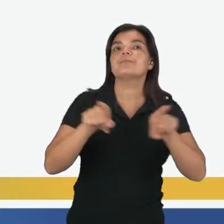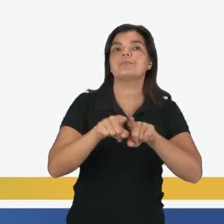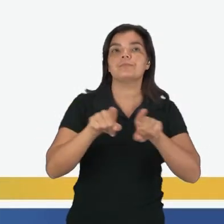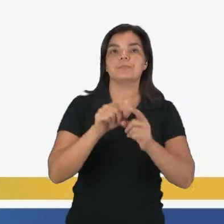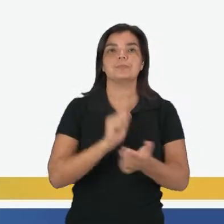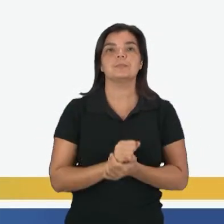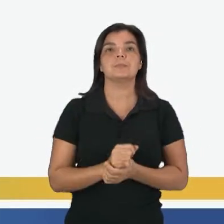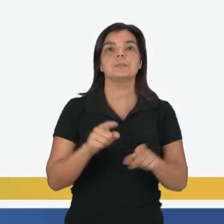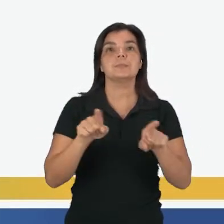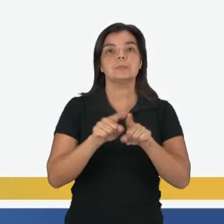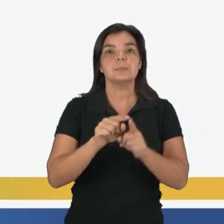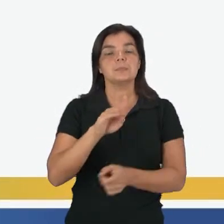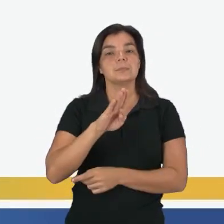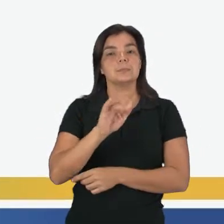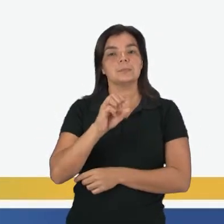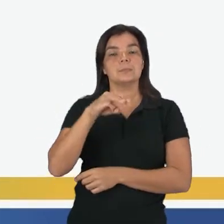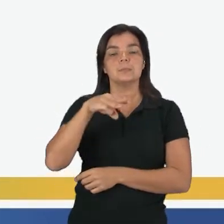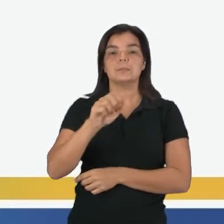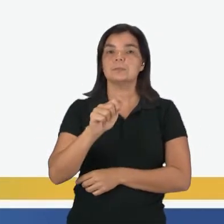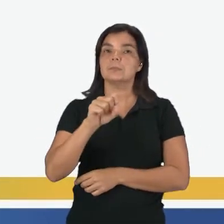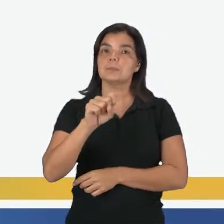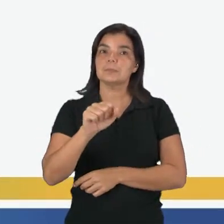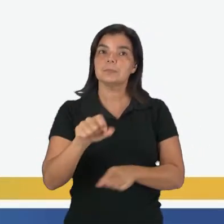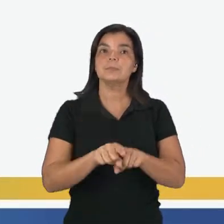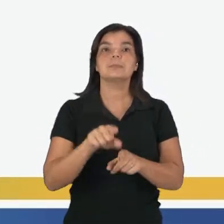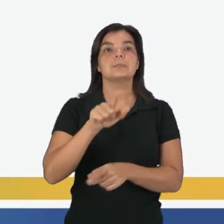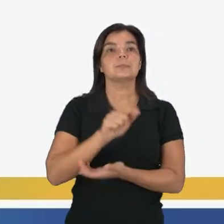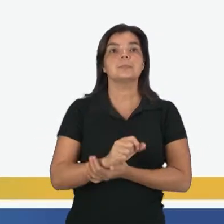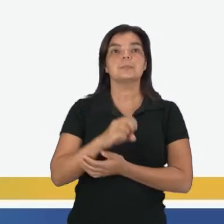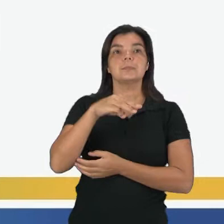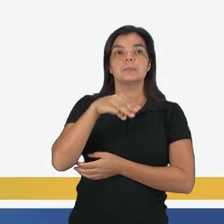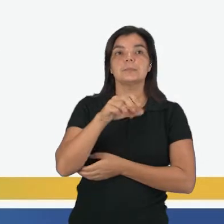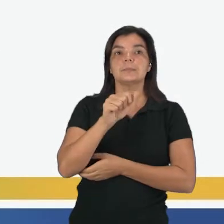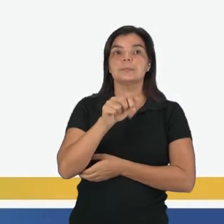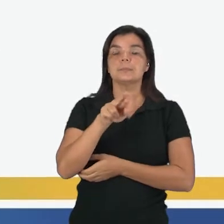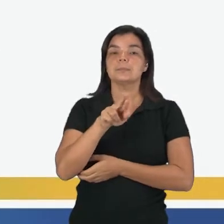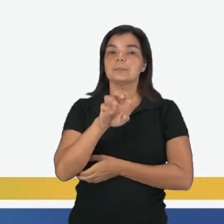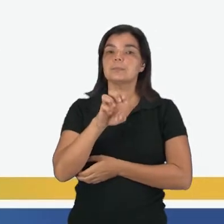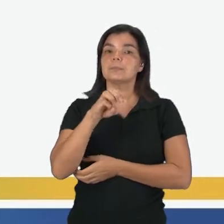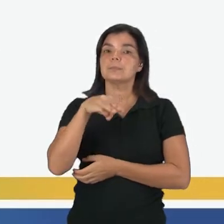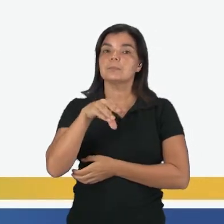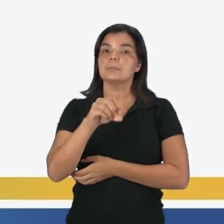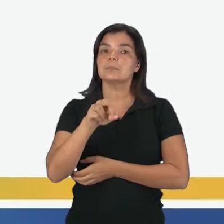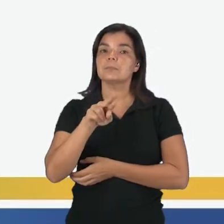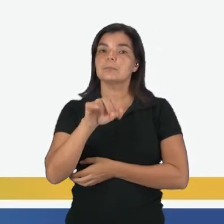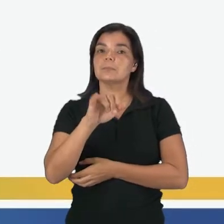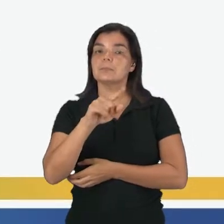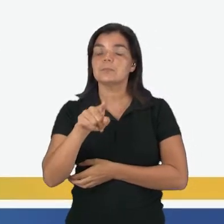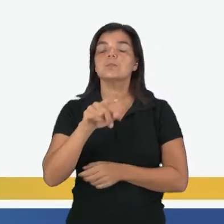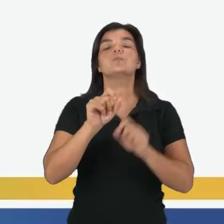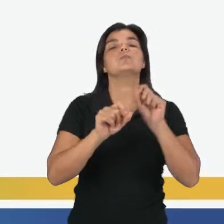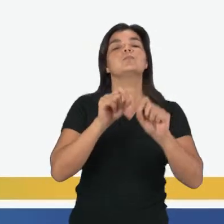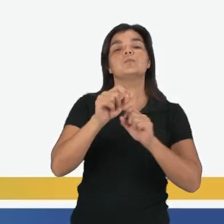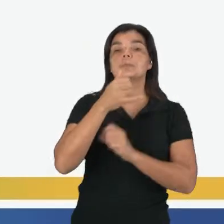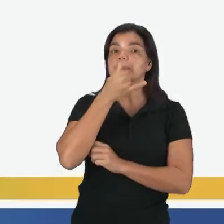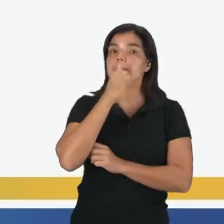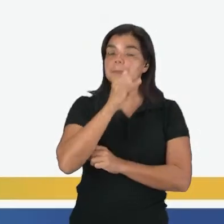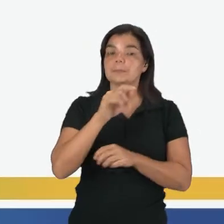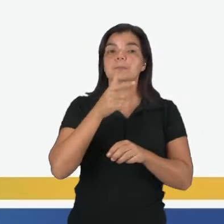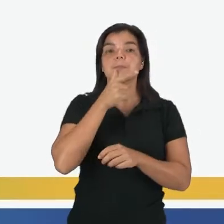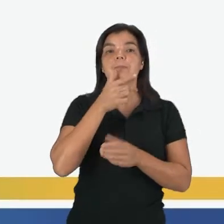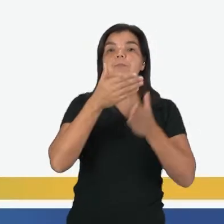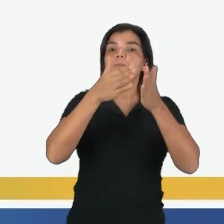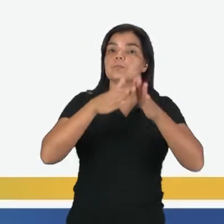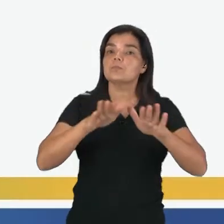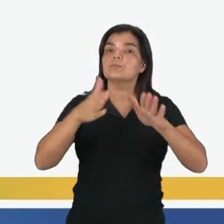Lembrando, para quem perdeu outra aula, que maremotriz é a energia que é movida através das marés.